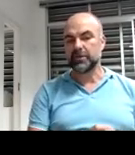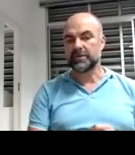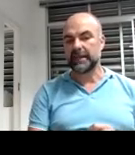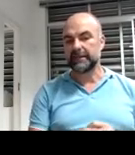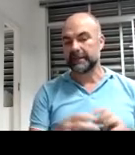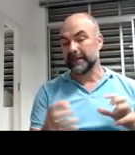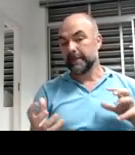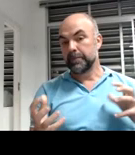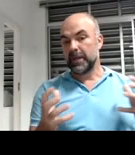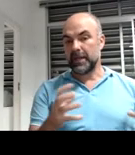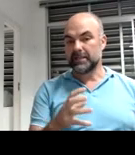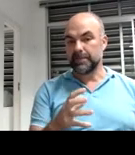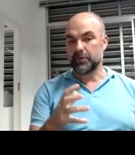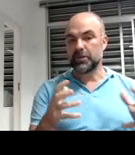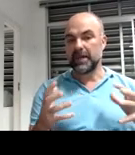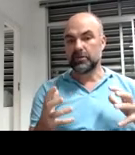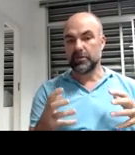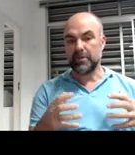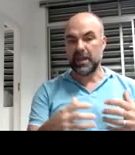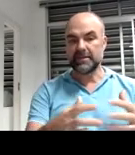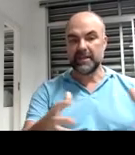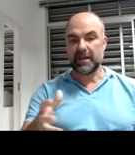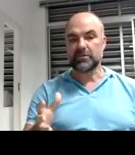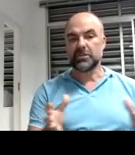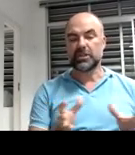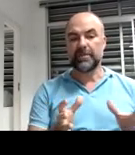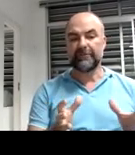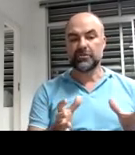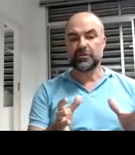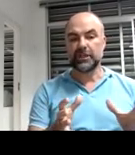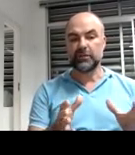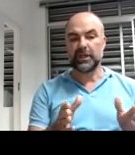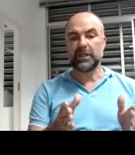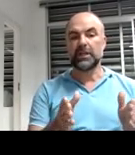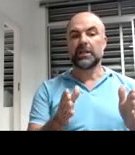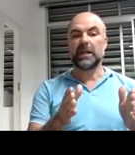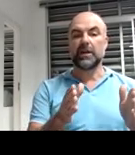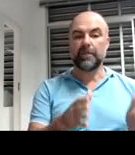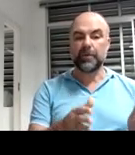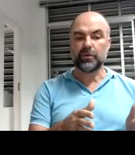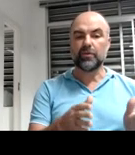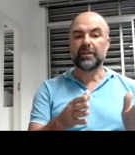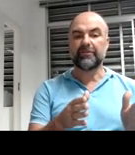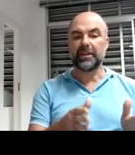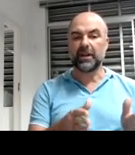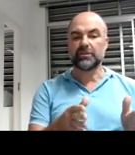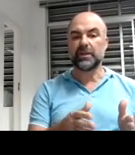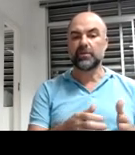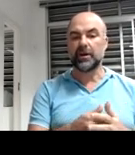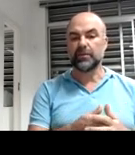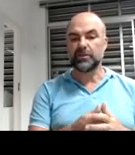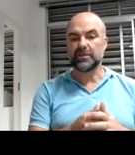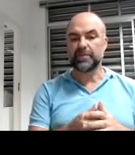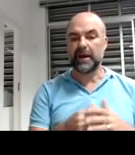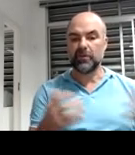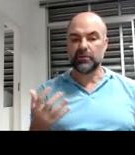em 2007. Esse projeto também, esse ecossistema funcionando aí, né, com apoio do governo federal,